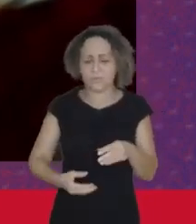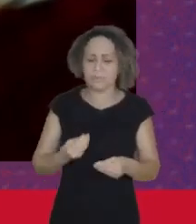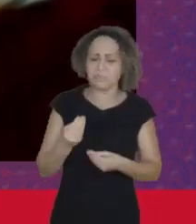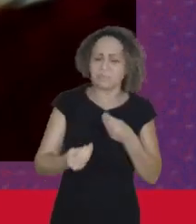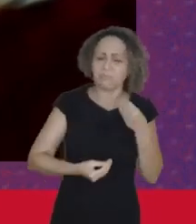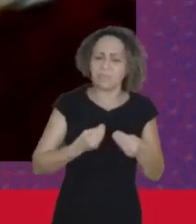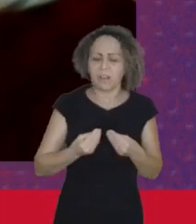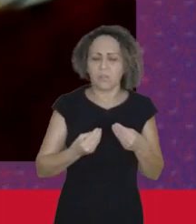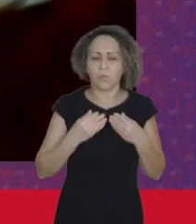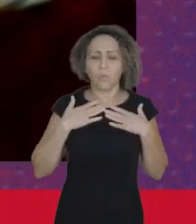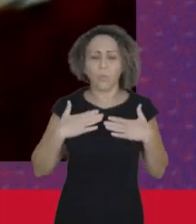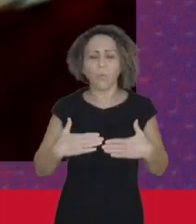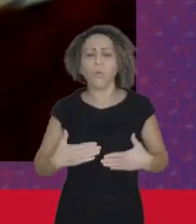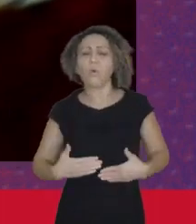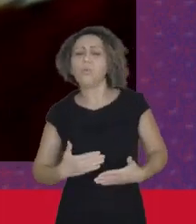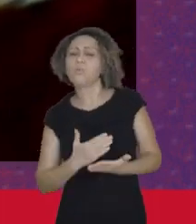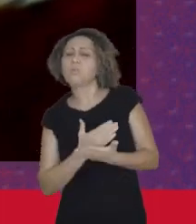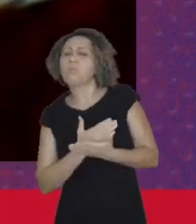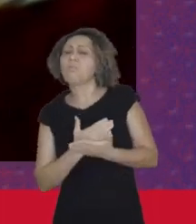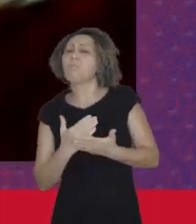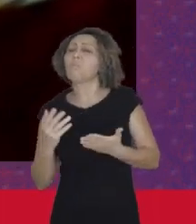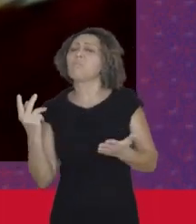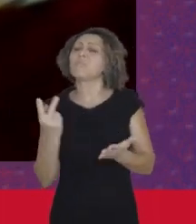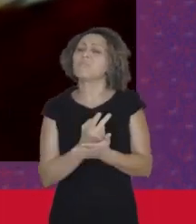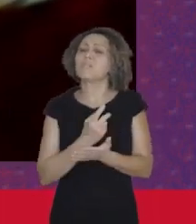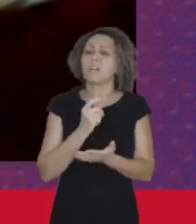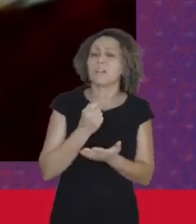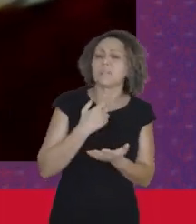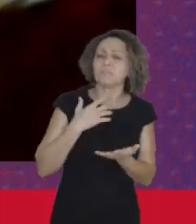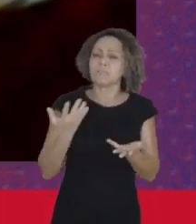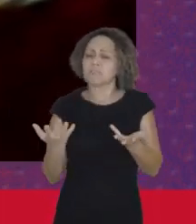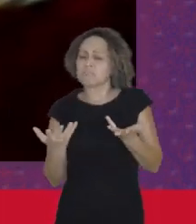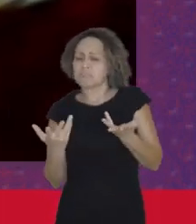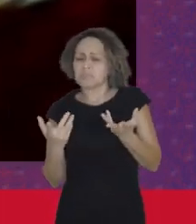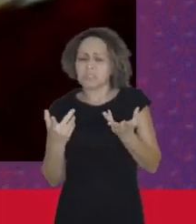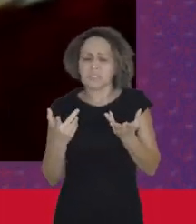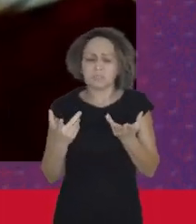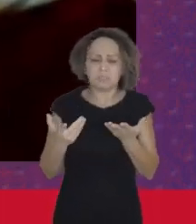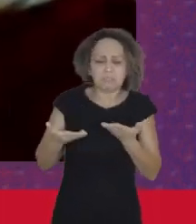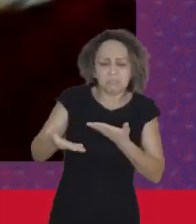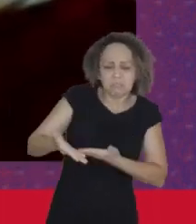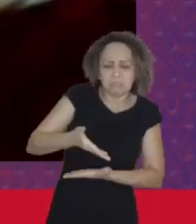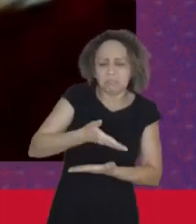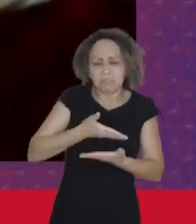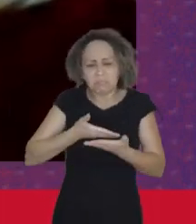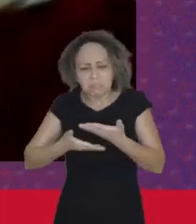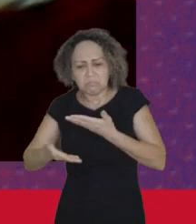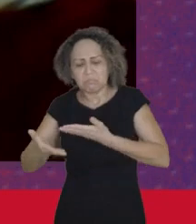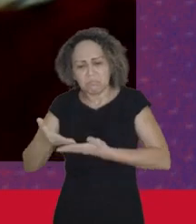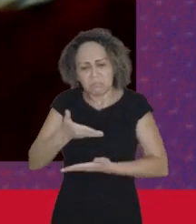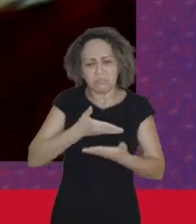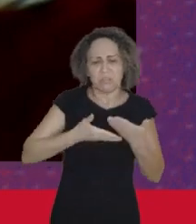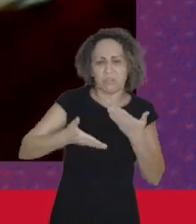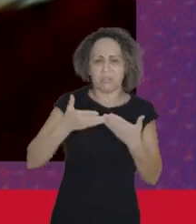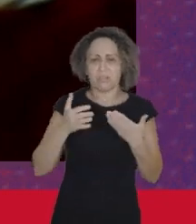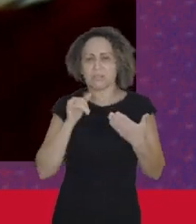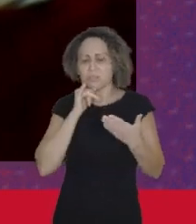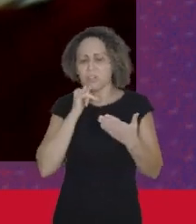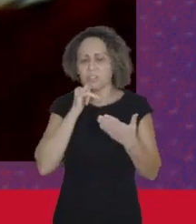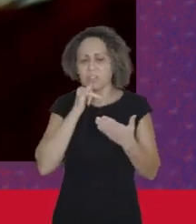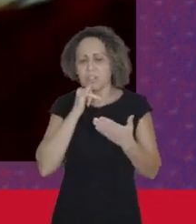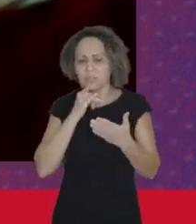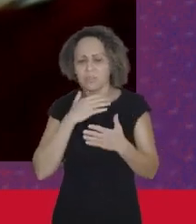organizaria a partir de várias peças que se articulavam, né? Muito a partir